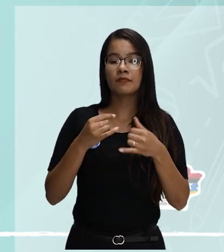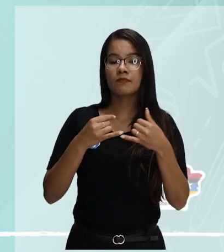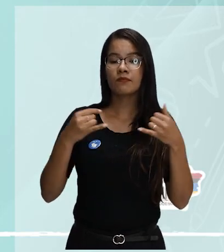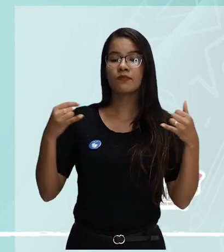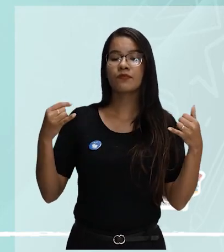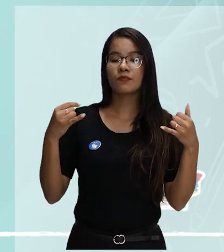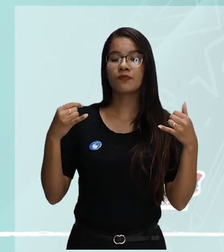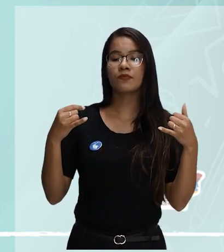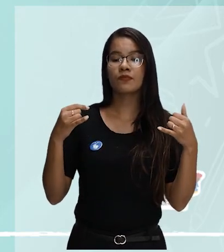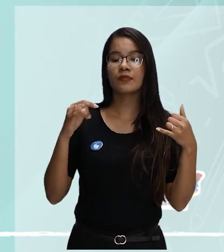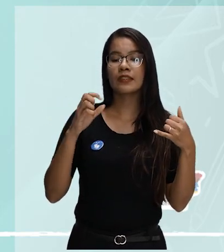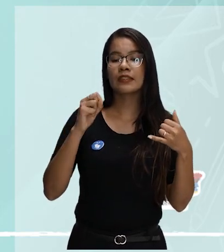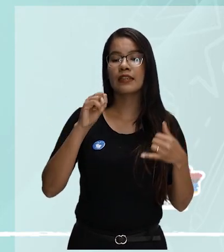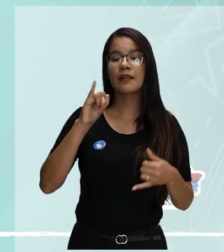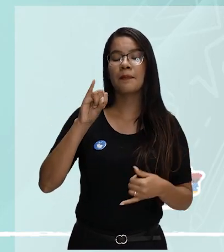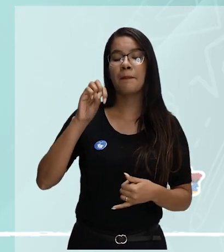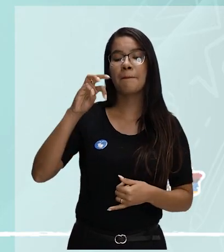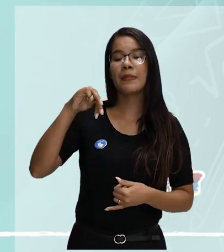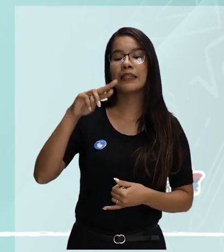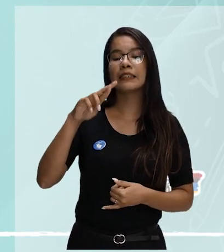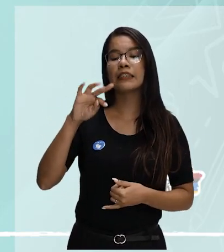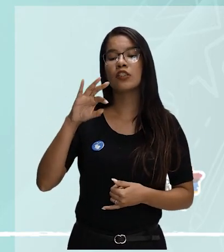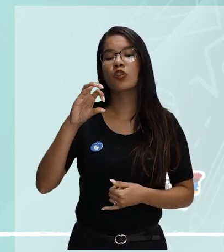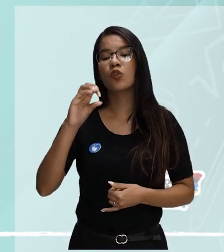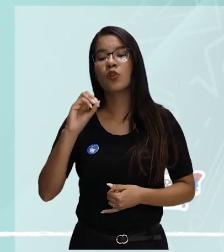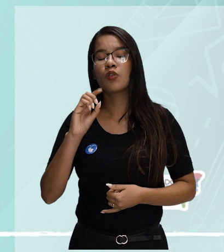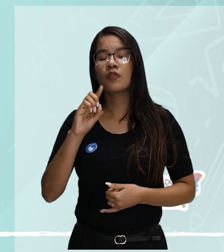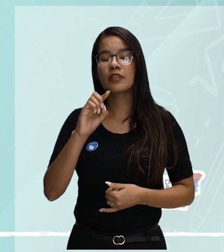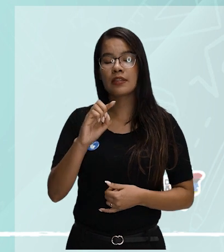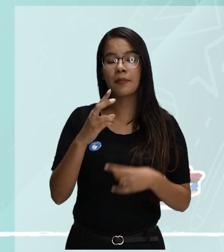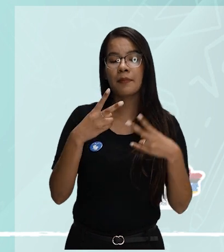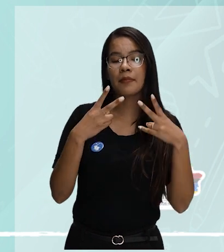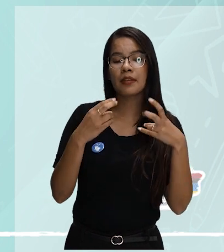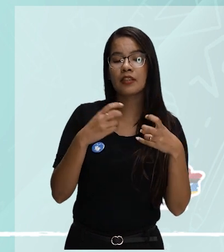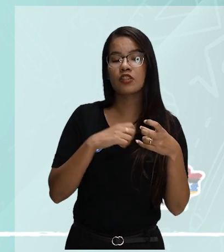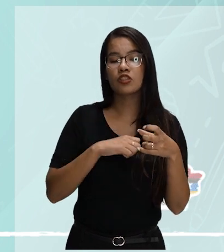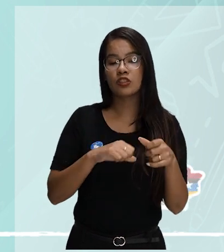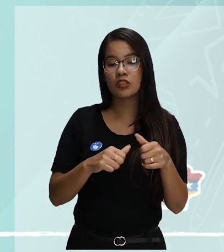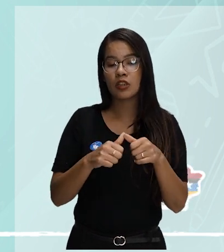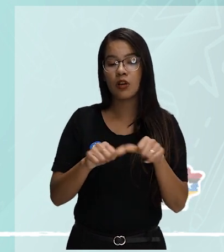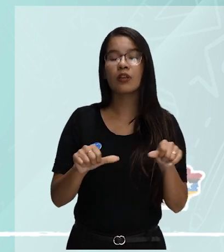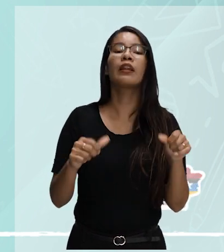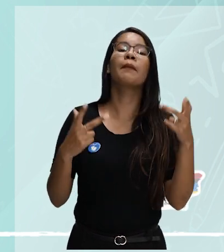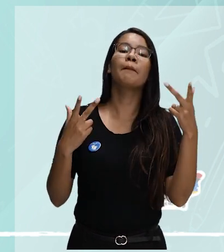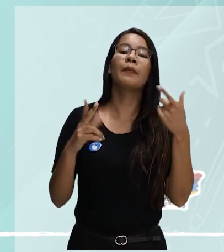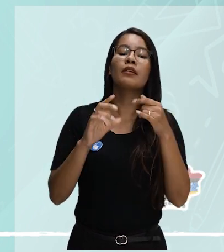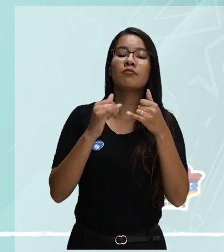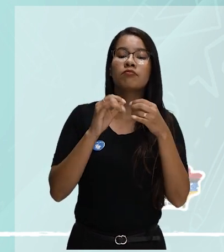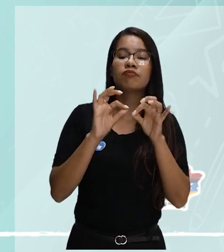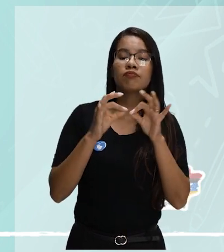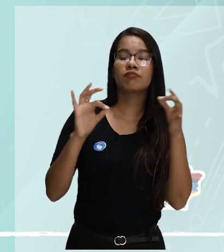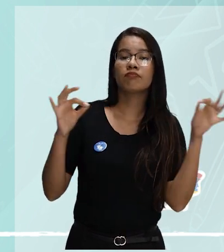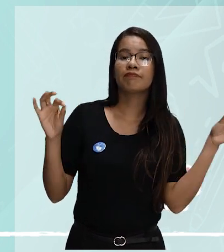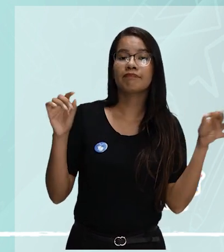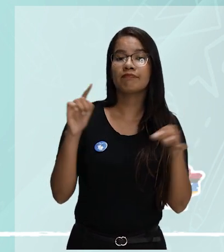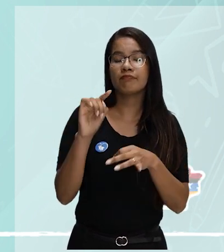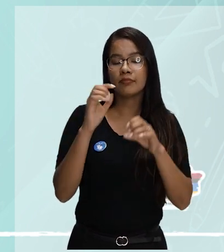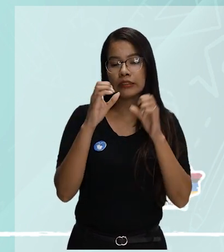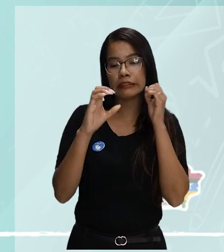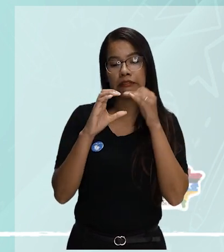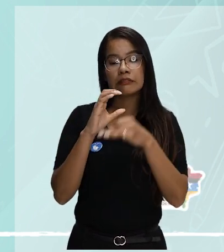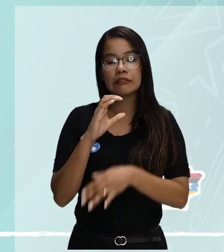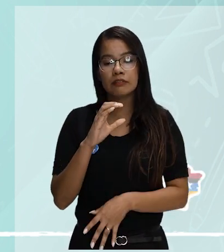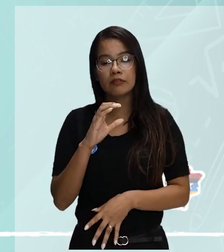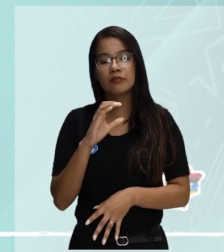y. Você percebe que esses gráficos aqui, ó, eles estão a uma mesma distância em relação ao y. Isso é uma característica